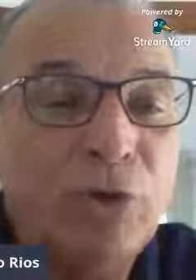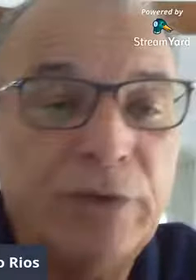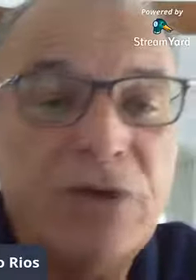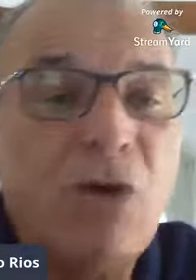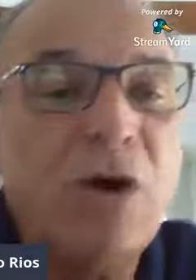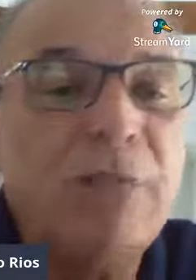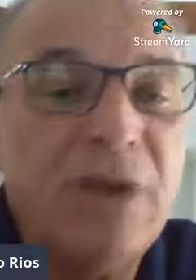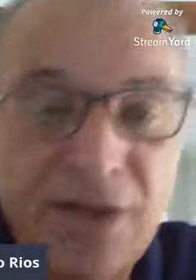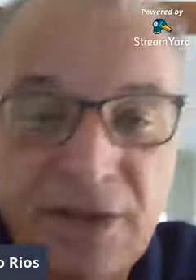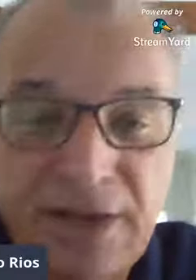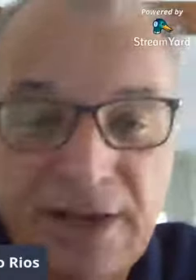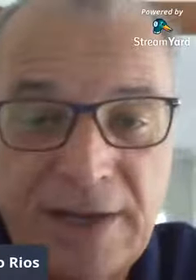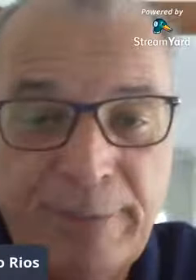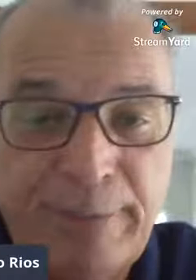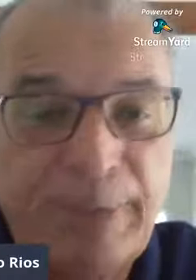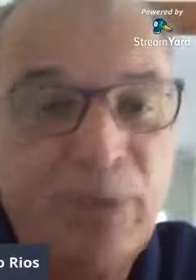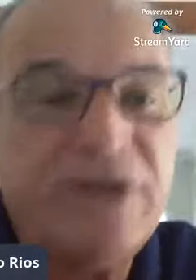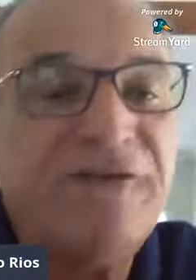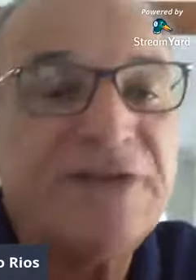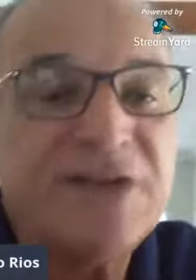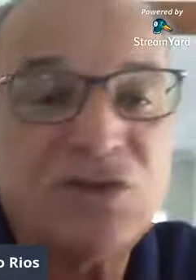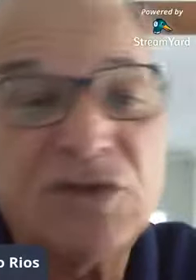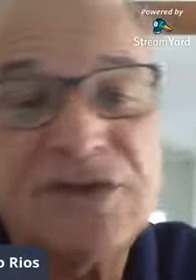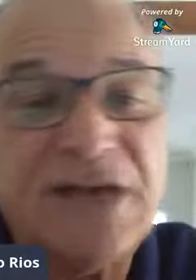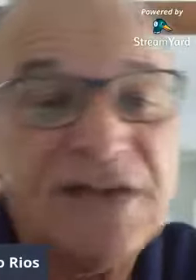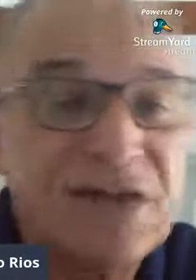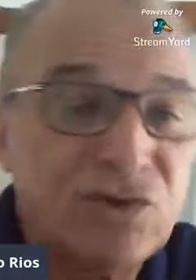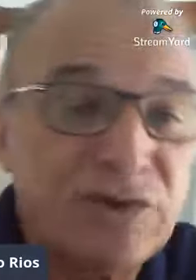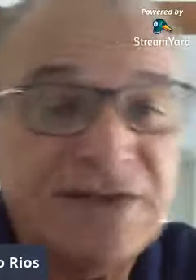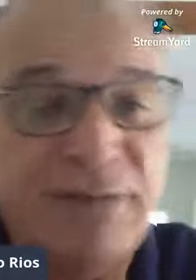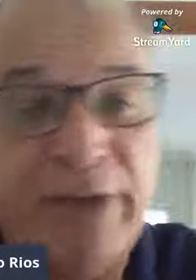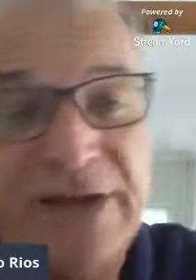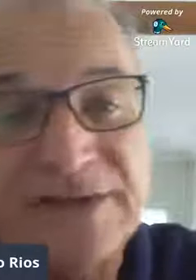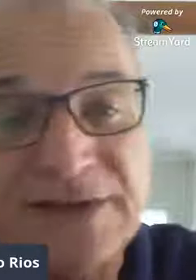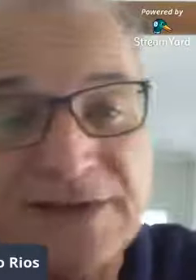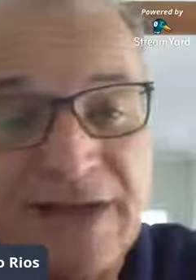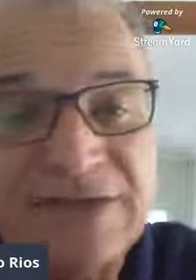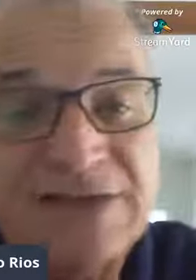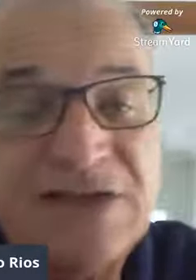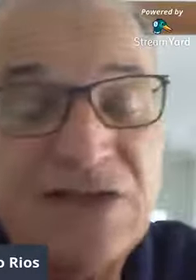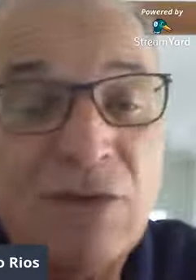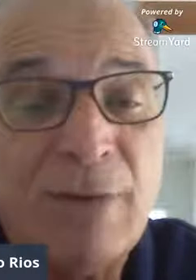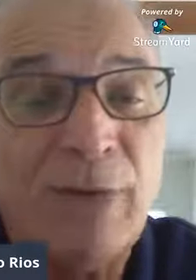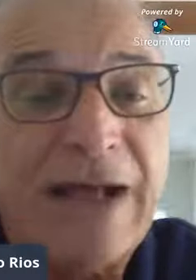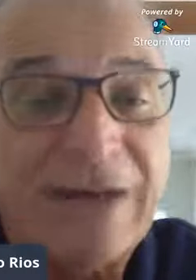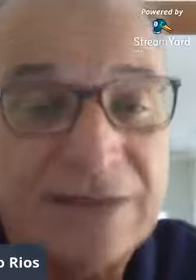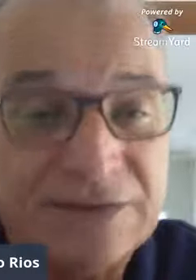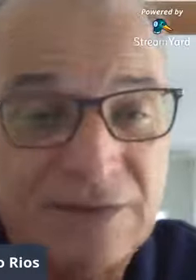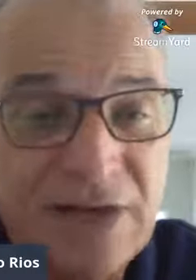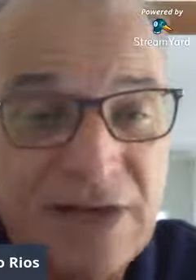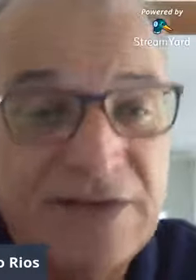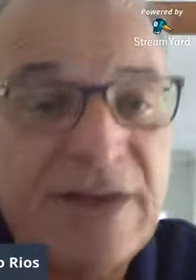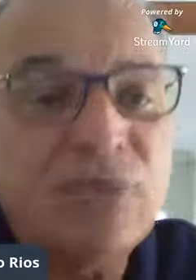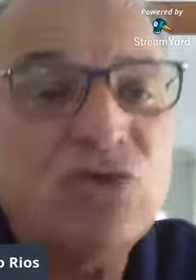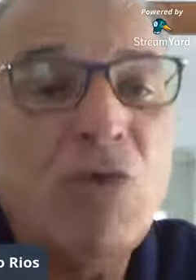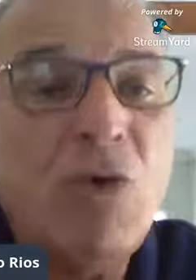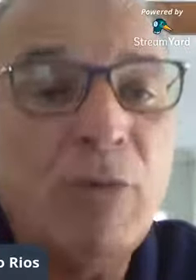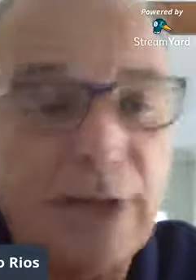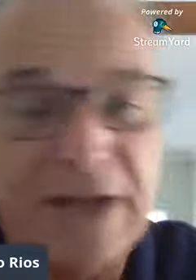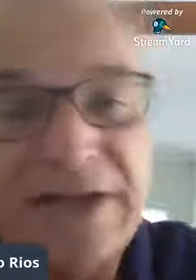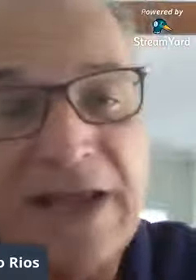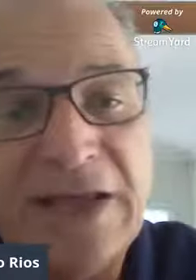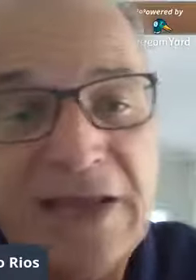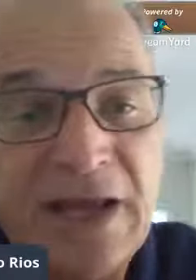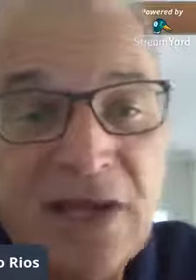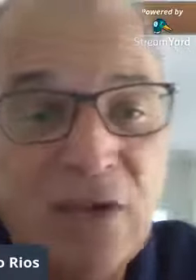apoio enorme para poder fazer as suas fiscalizações nas empresas. Elas se sentiam apoiadas. Demos um ombro para